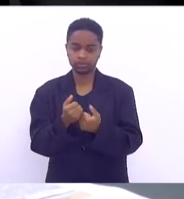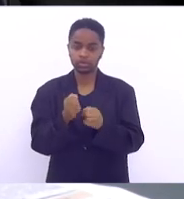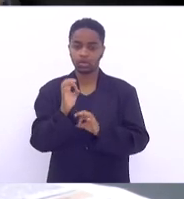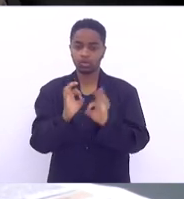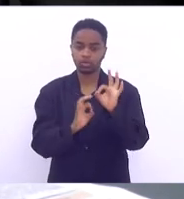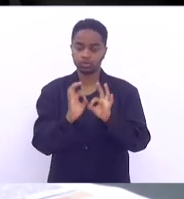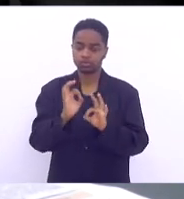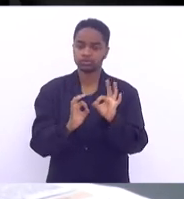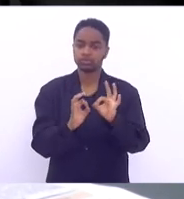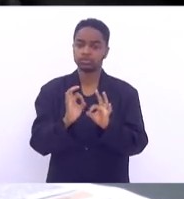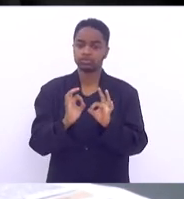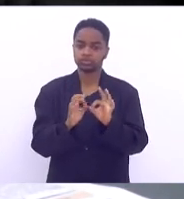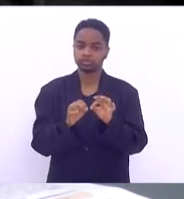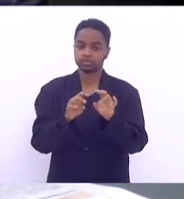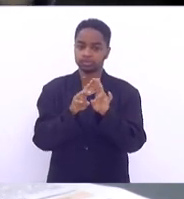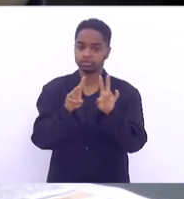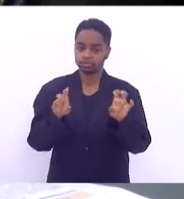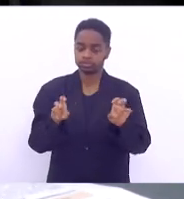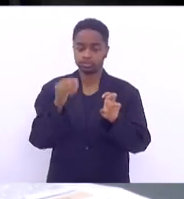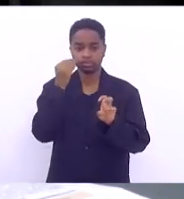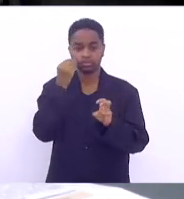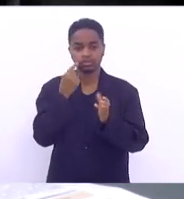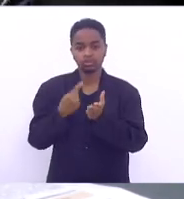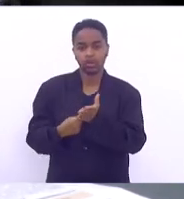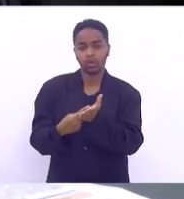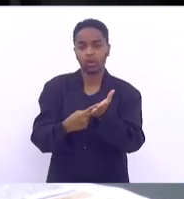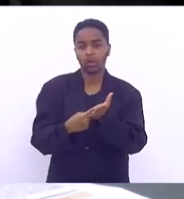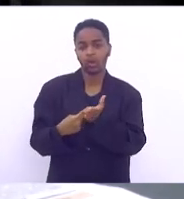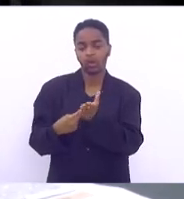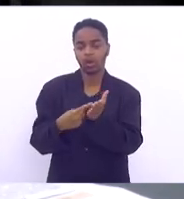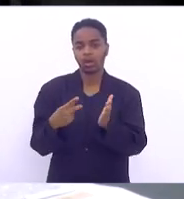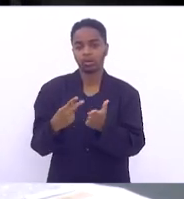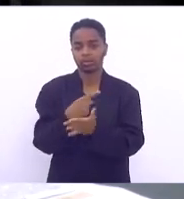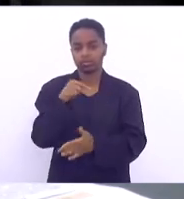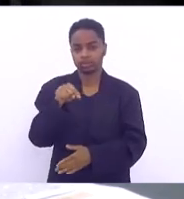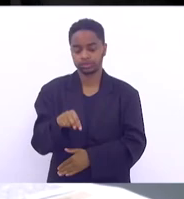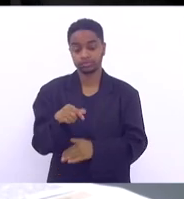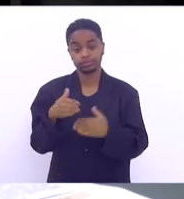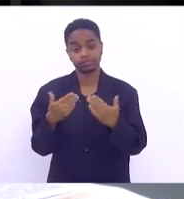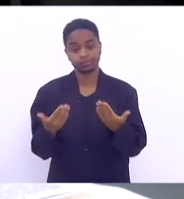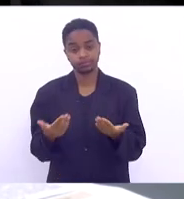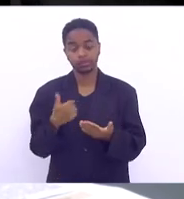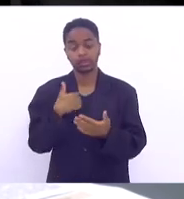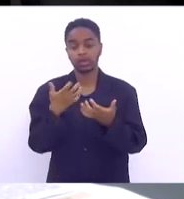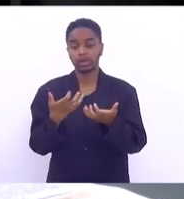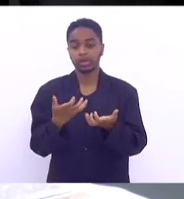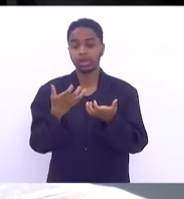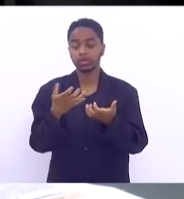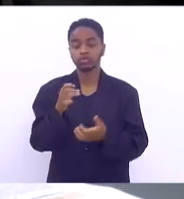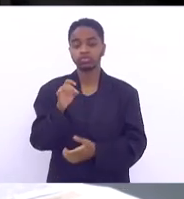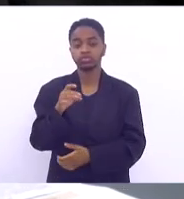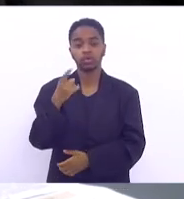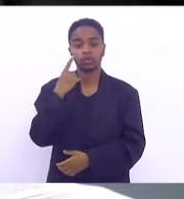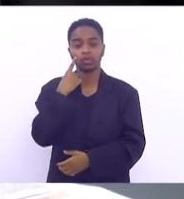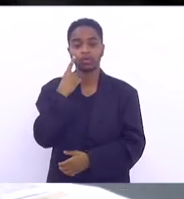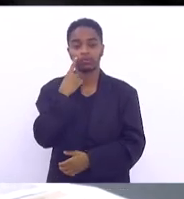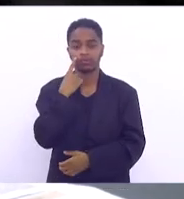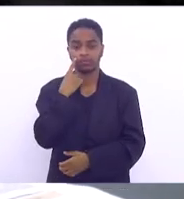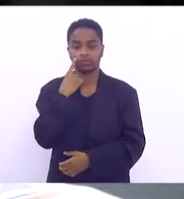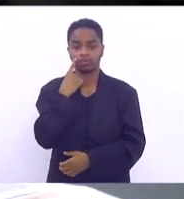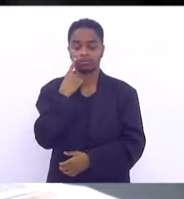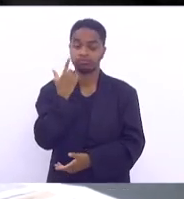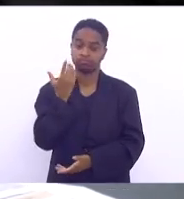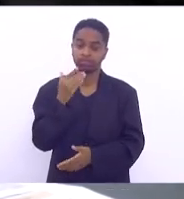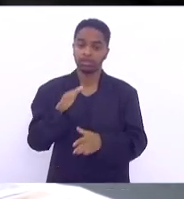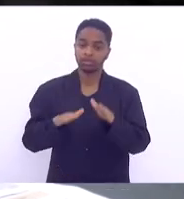nessa questão para fazer aquele grande acordo que teve aqui. Então, eu queria só verificar se talvez